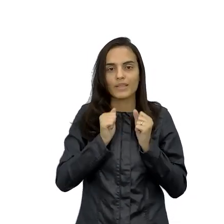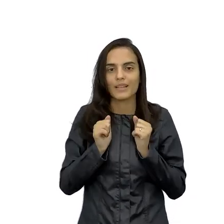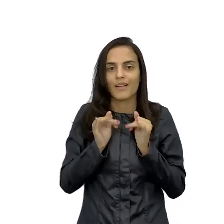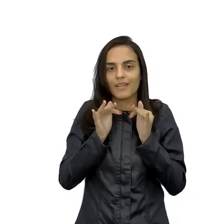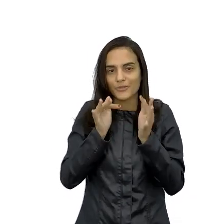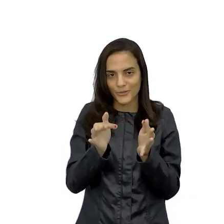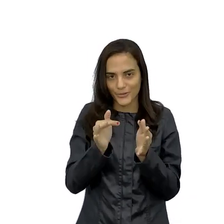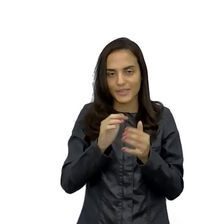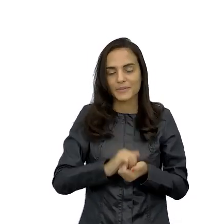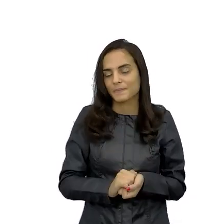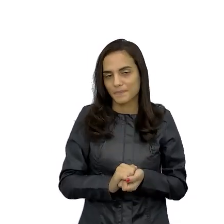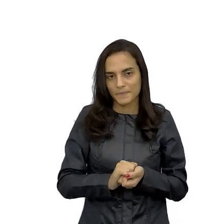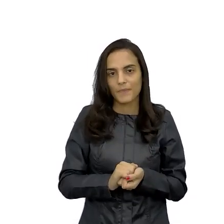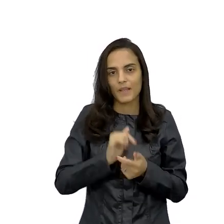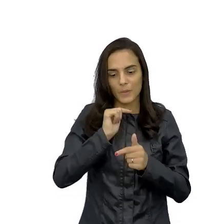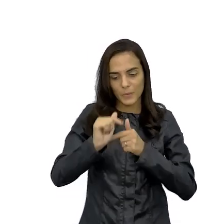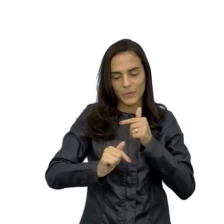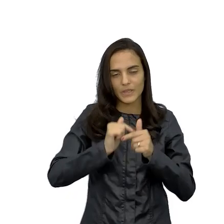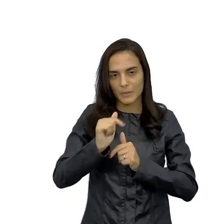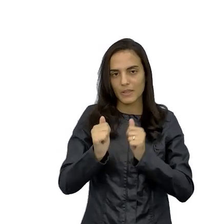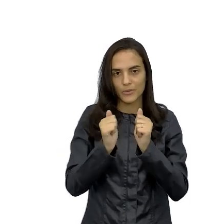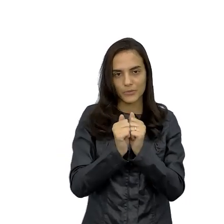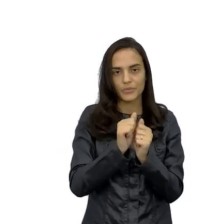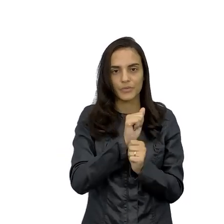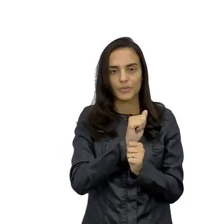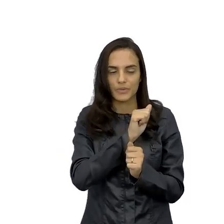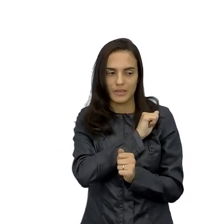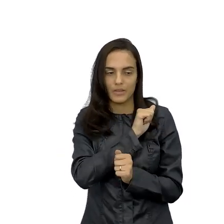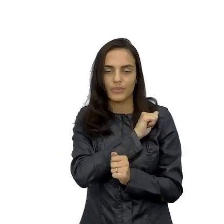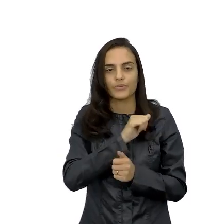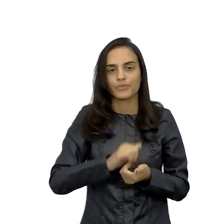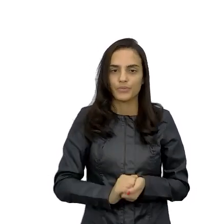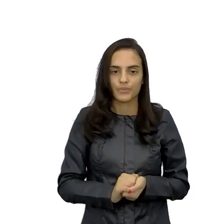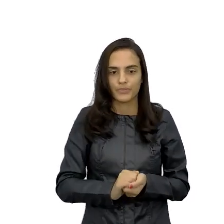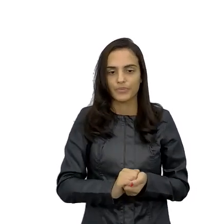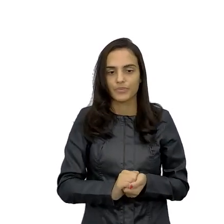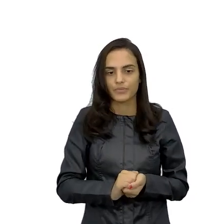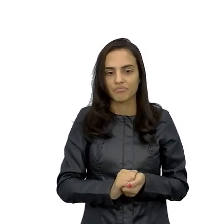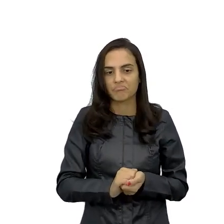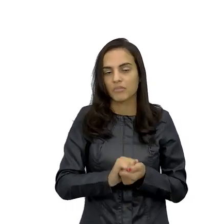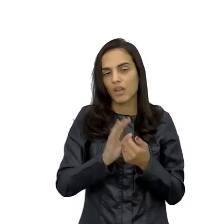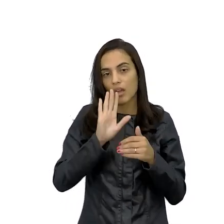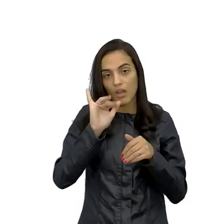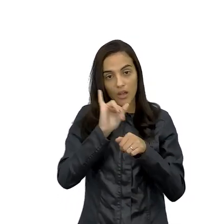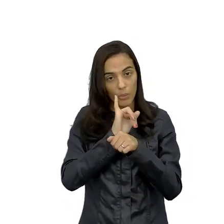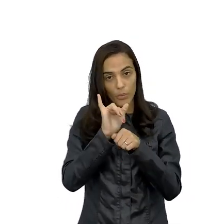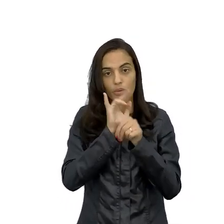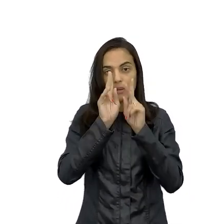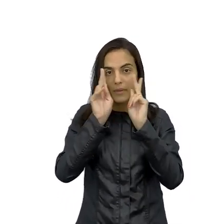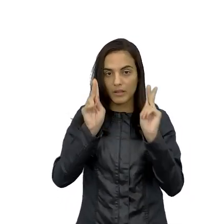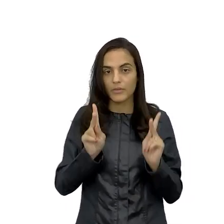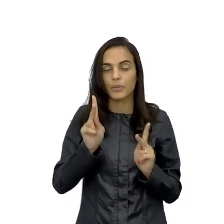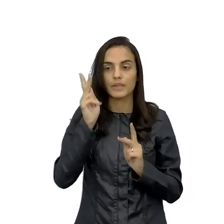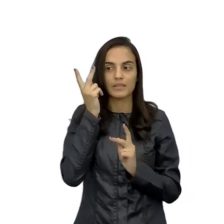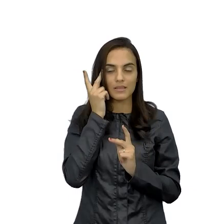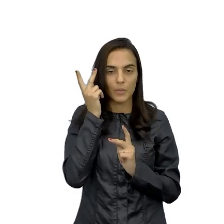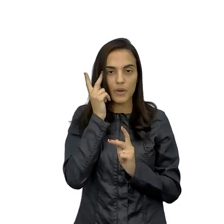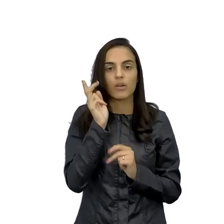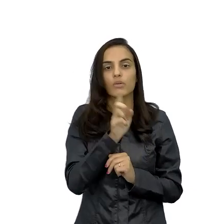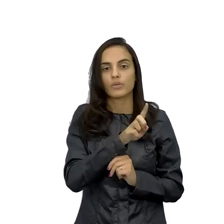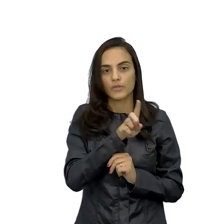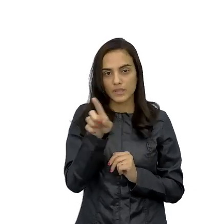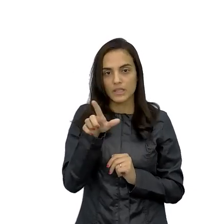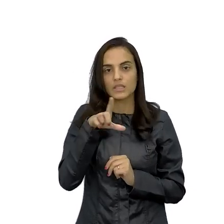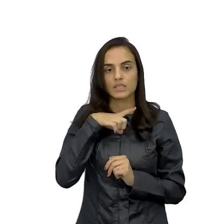ações diretivas para o trabalho com os alunos. Apresentar recursos, né, da plataforma São Paulo, que vocês vão